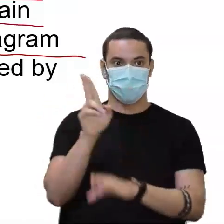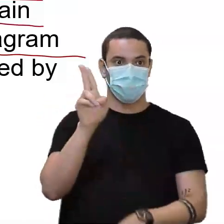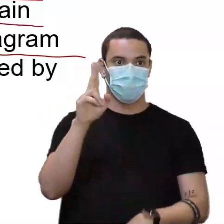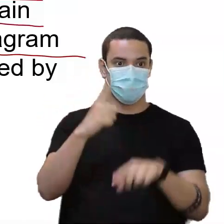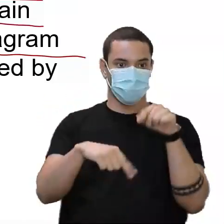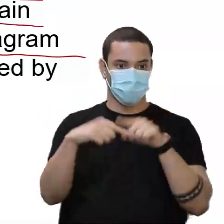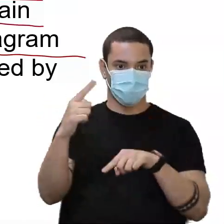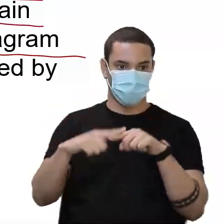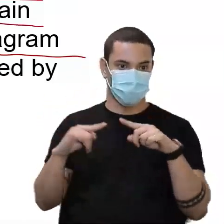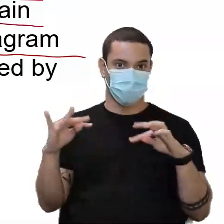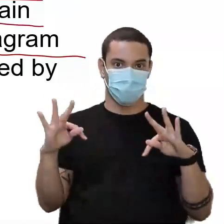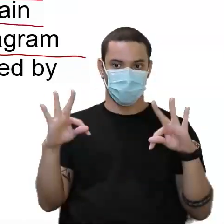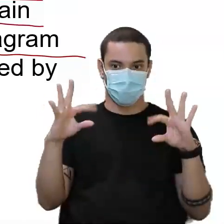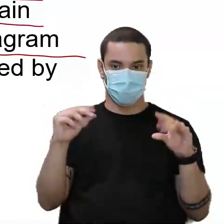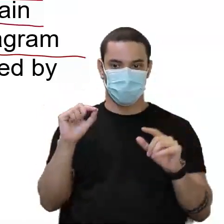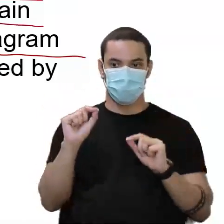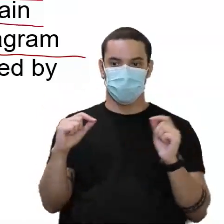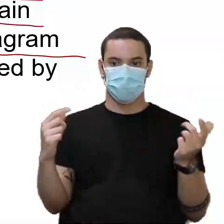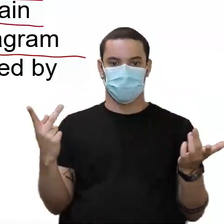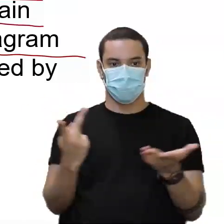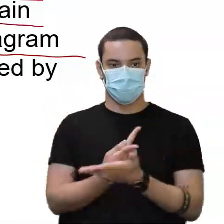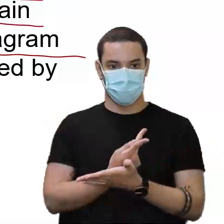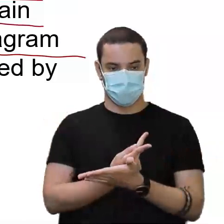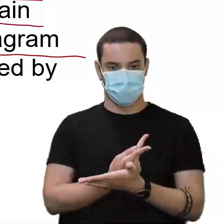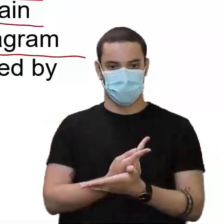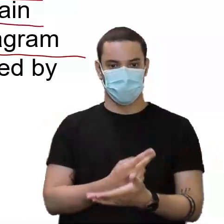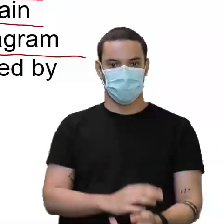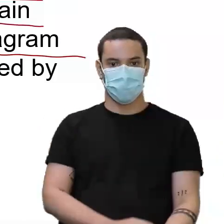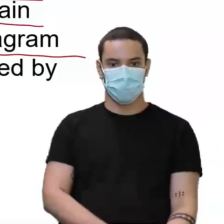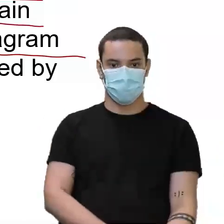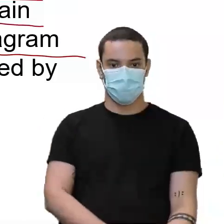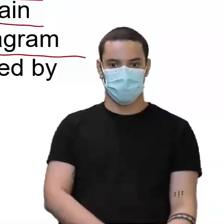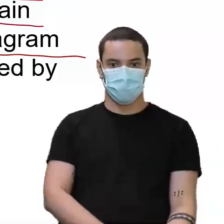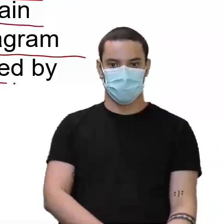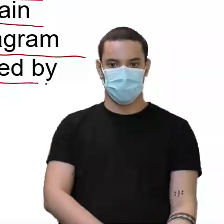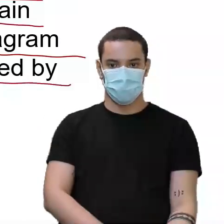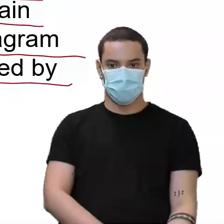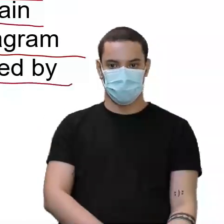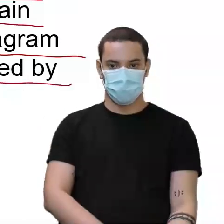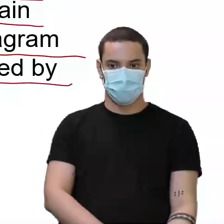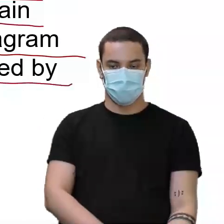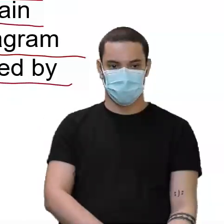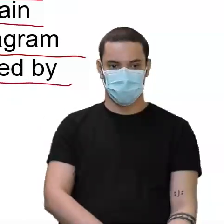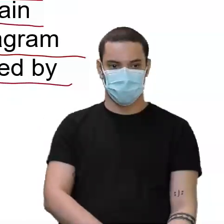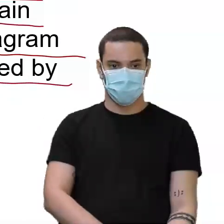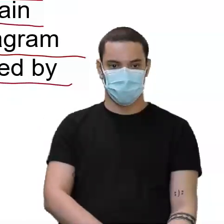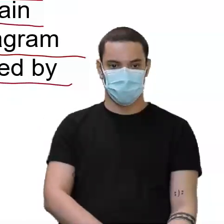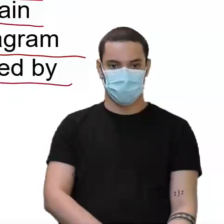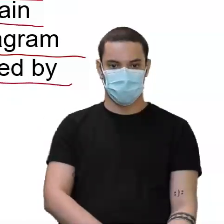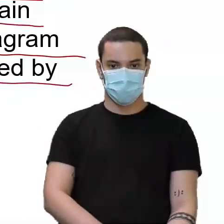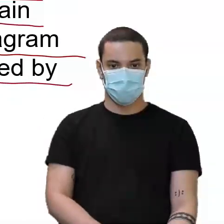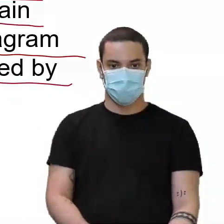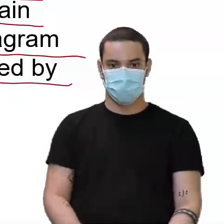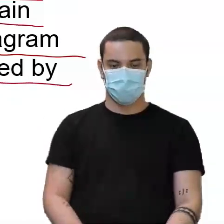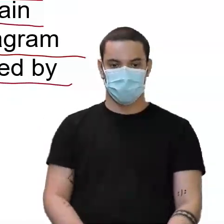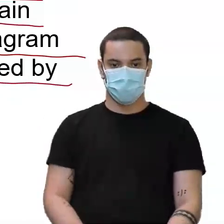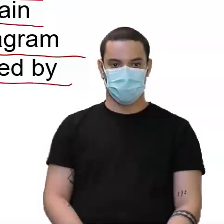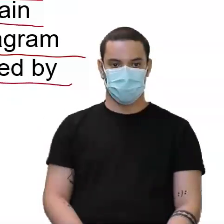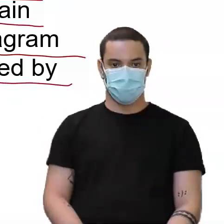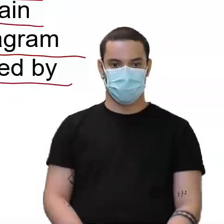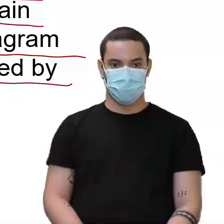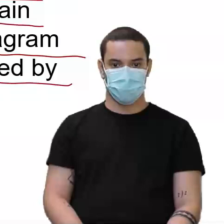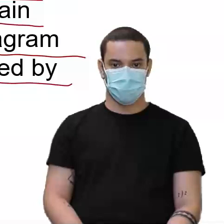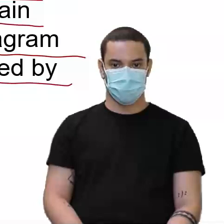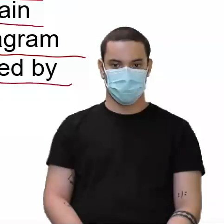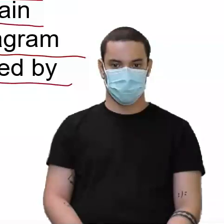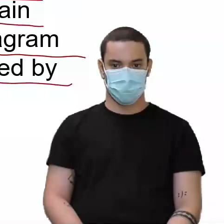lá. E aí, o que acontece aqui? That they were told had been added by other teenagers